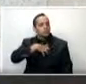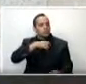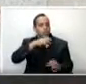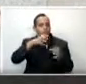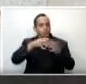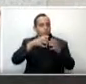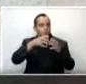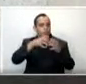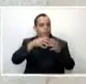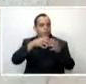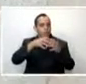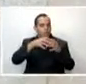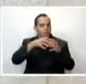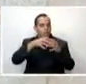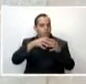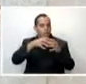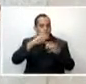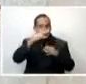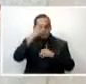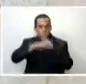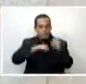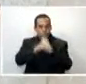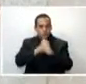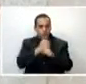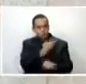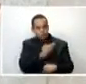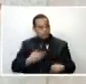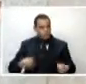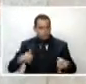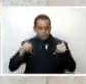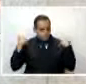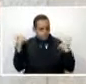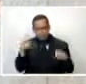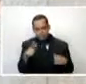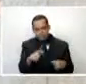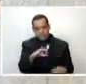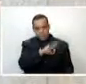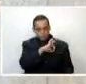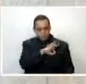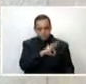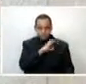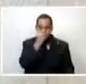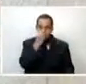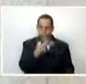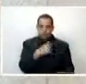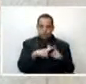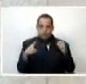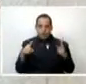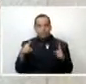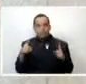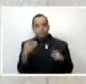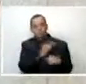temos orgulho da Polícia de São Paulo, mas não temos orgulho do governo do Estado de São Paulo. A Polícia de São Paulo é comandada pelo governo, ela